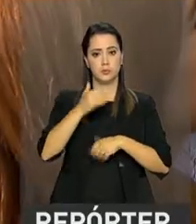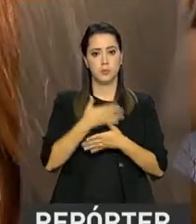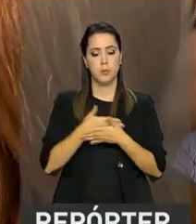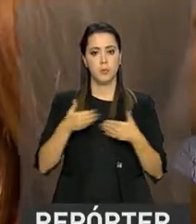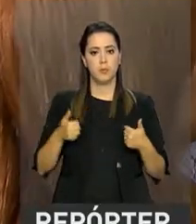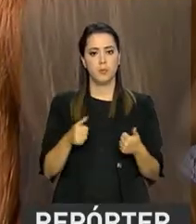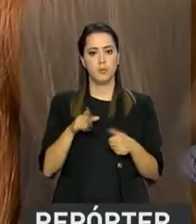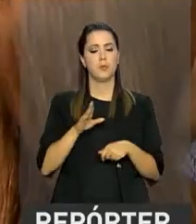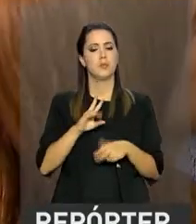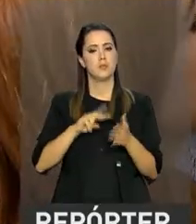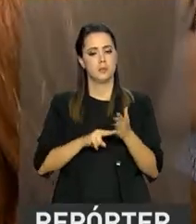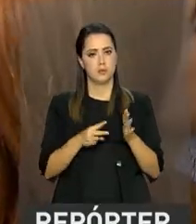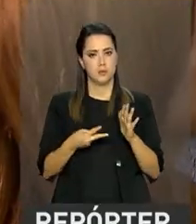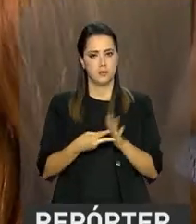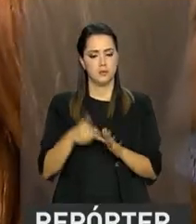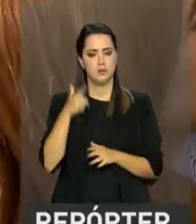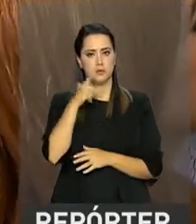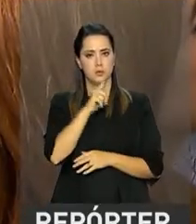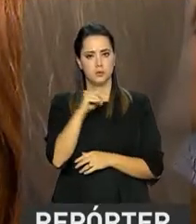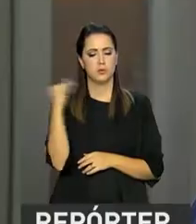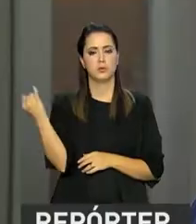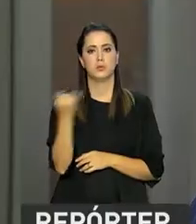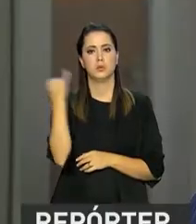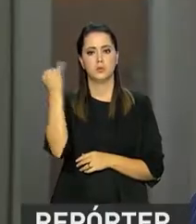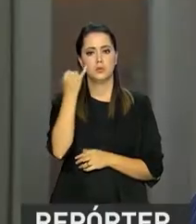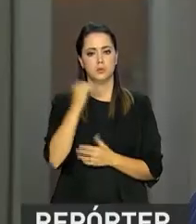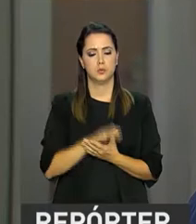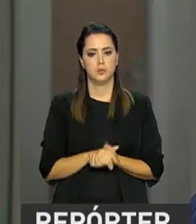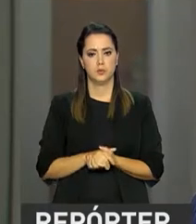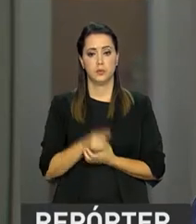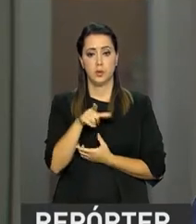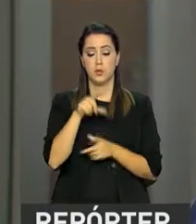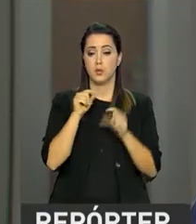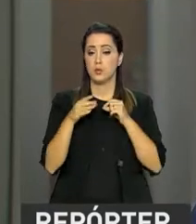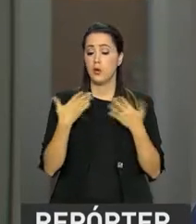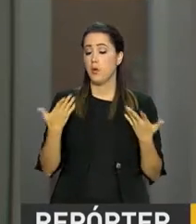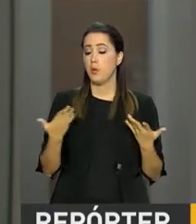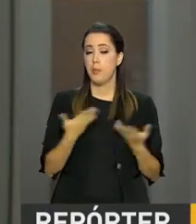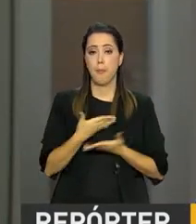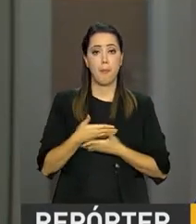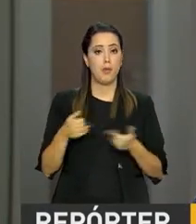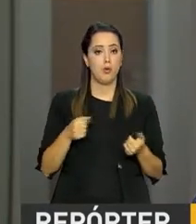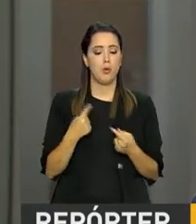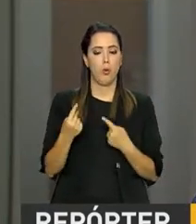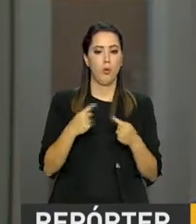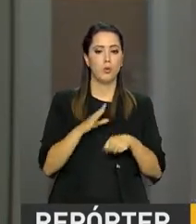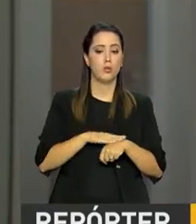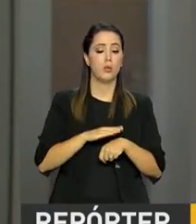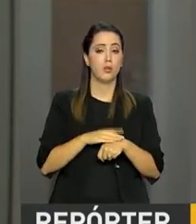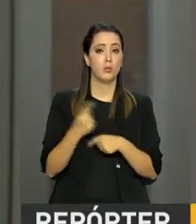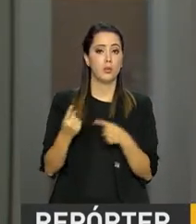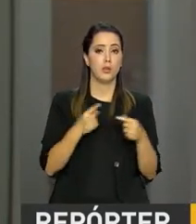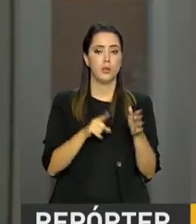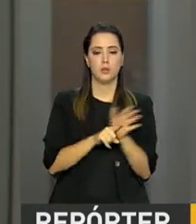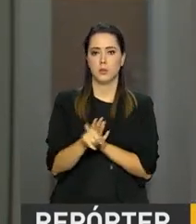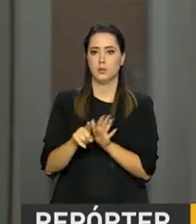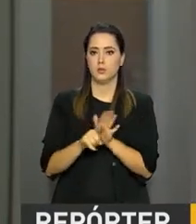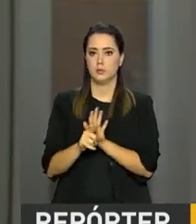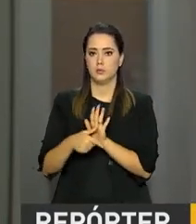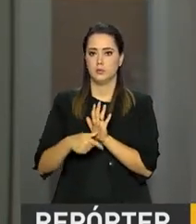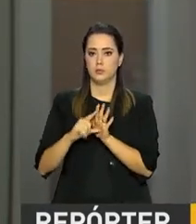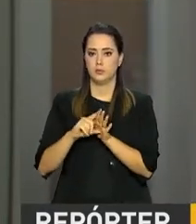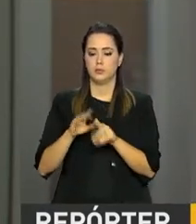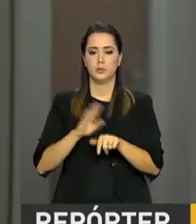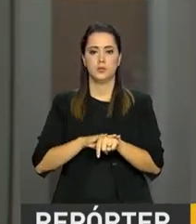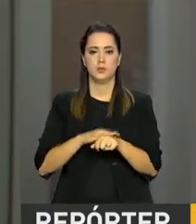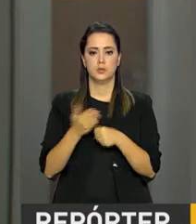representar um ganho importante para os alunos ele pode mensurar melhor o tempo que ele vai gastar em cada questão se no modelo anterior ele tinha lhe